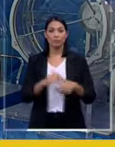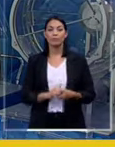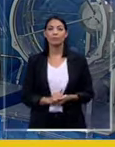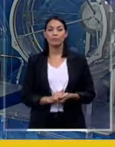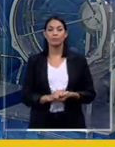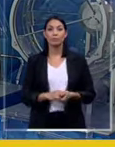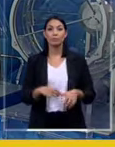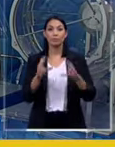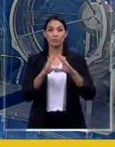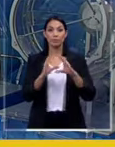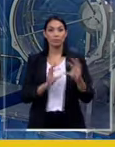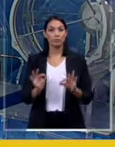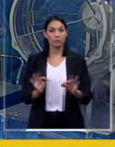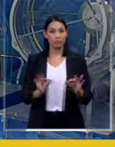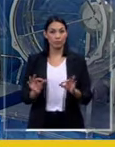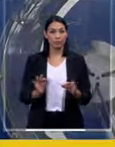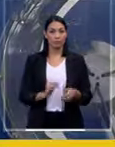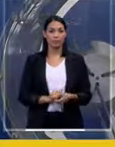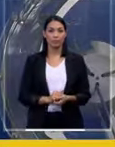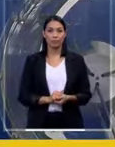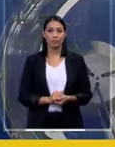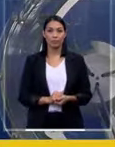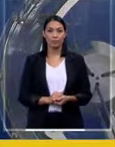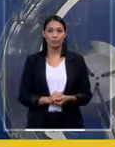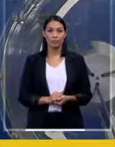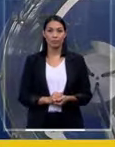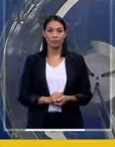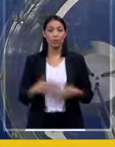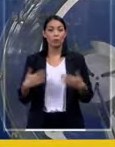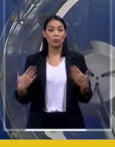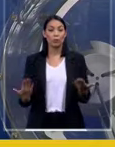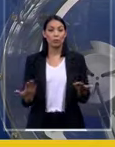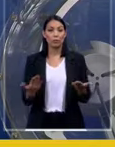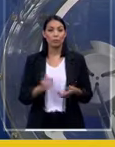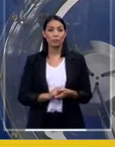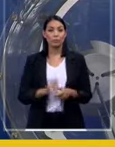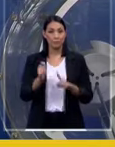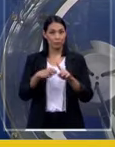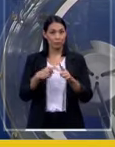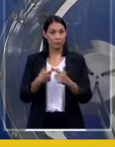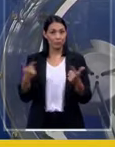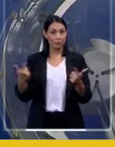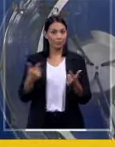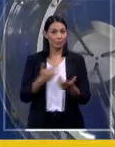As bolas estão posicionadas, vamos agora saber qual é o mês da sorte. Valendo!